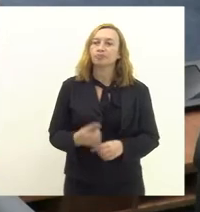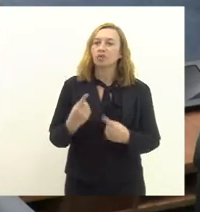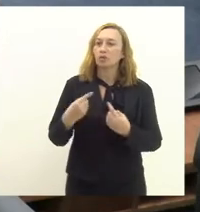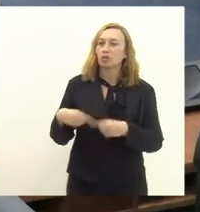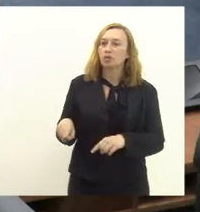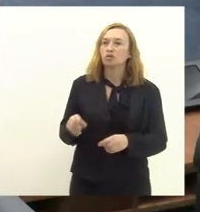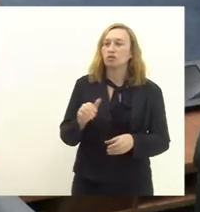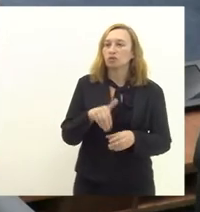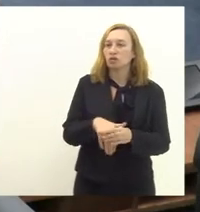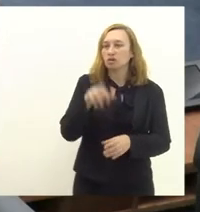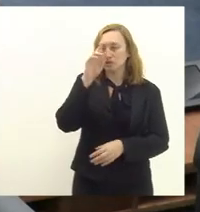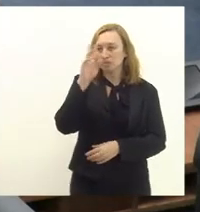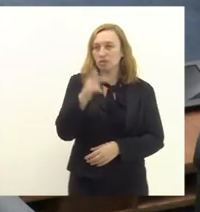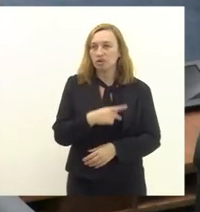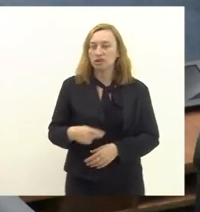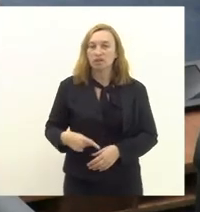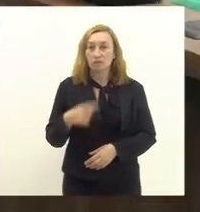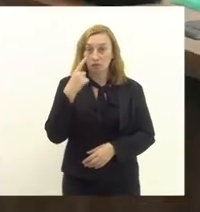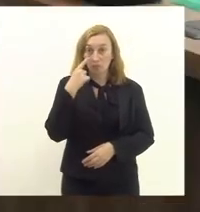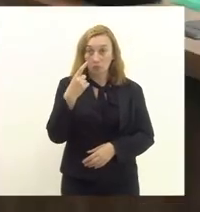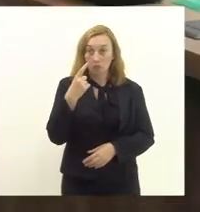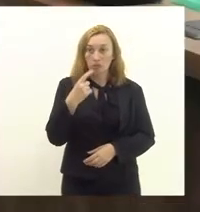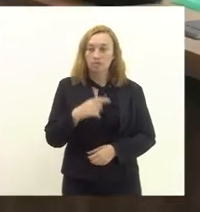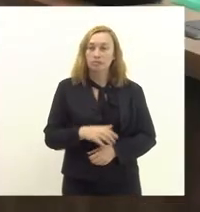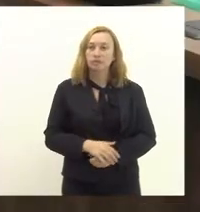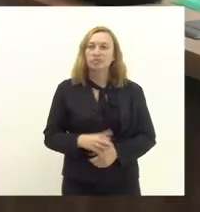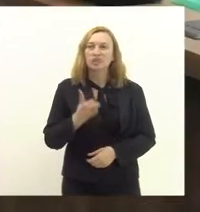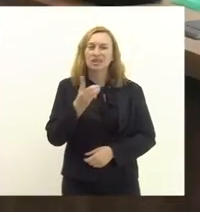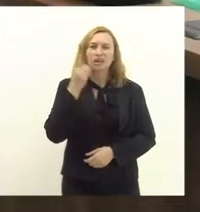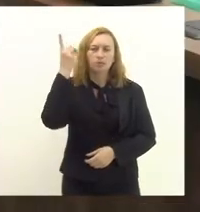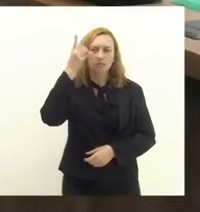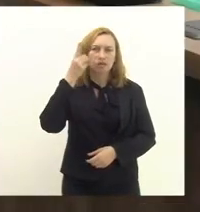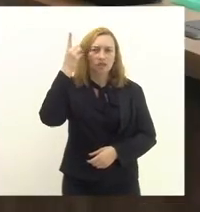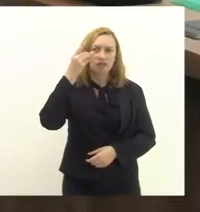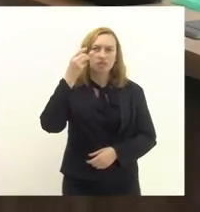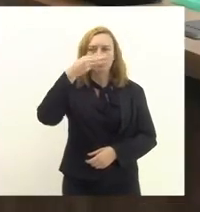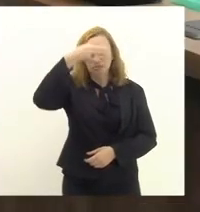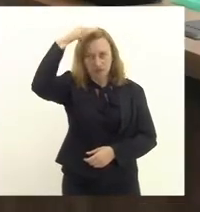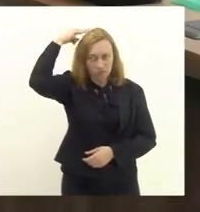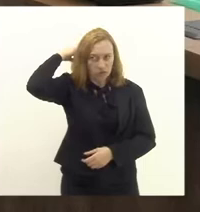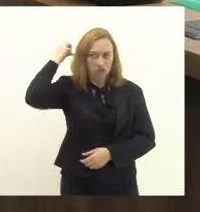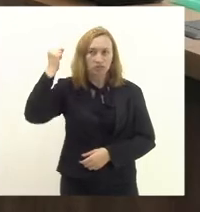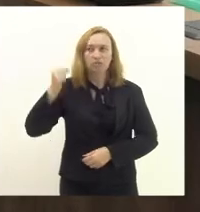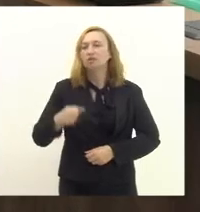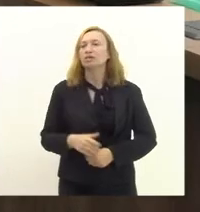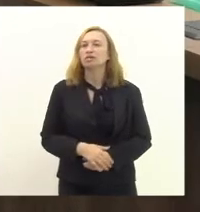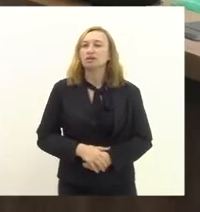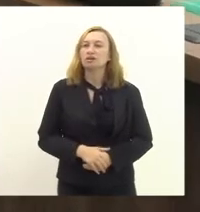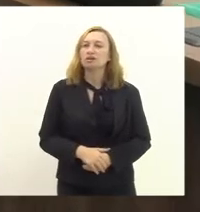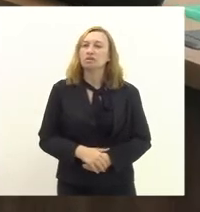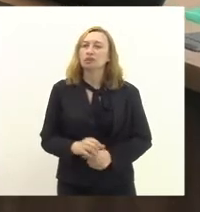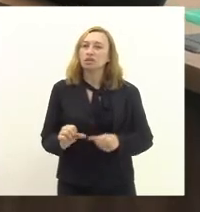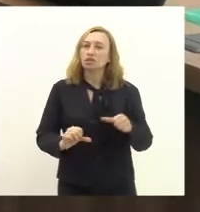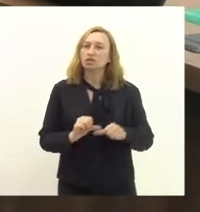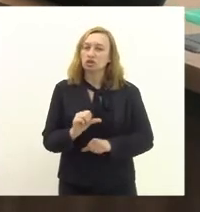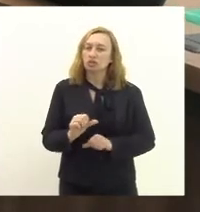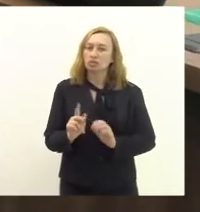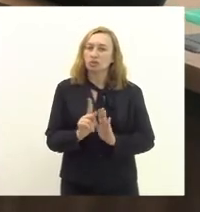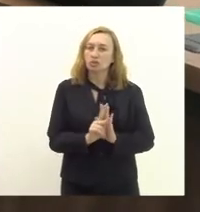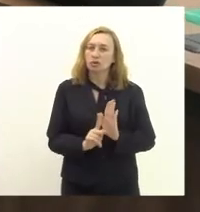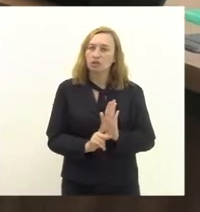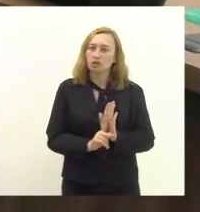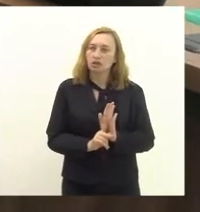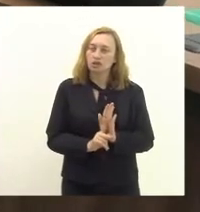presidente. Veja só. Deputado Márcio Pacheco transforma o projeto